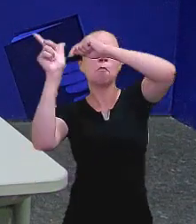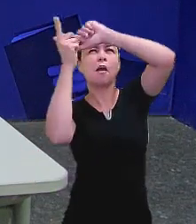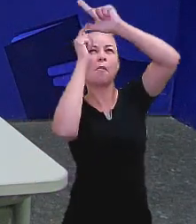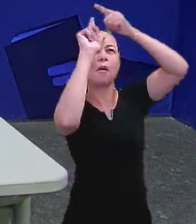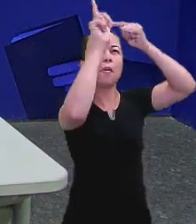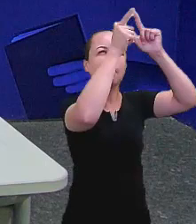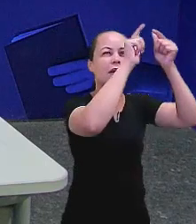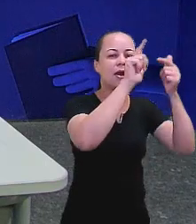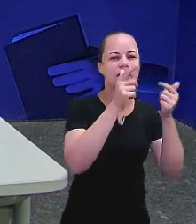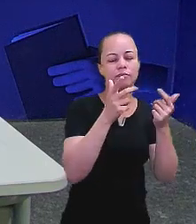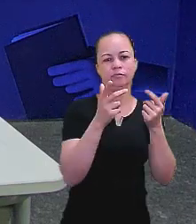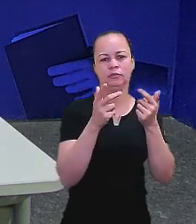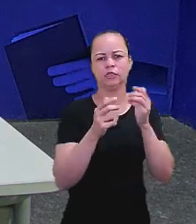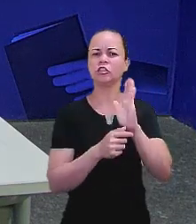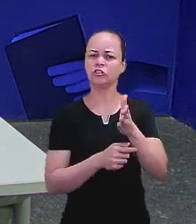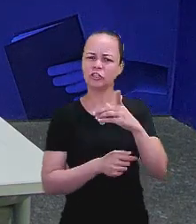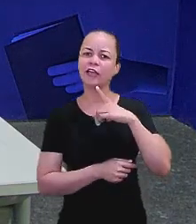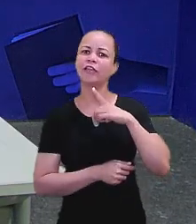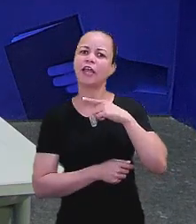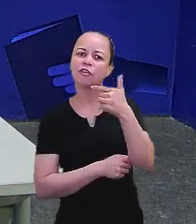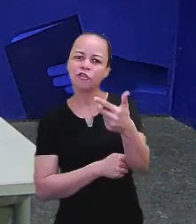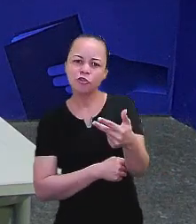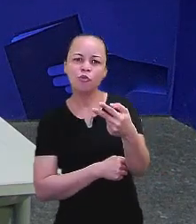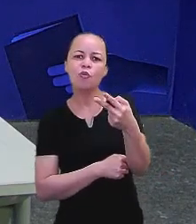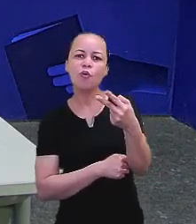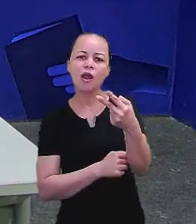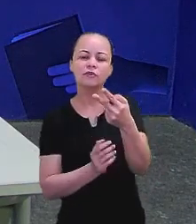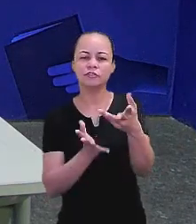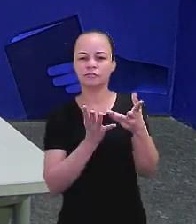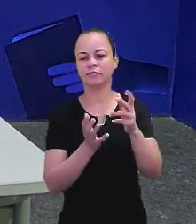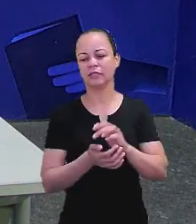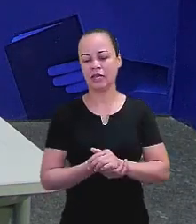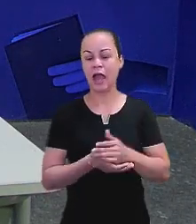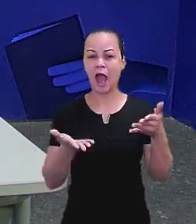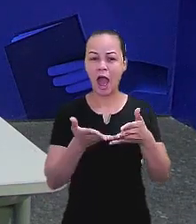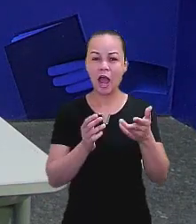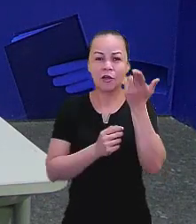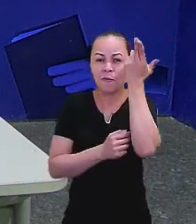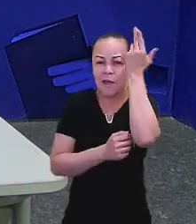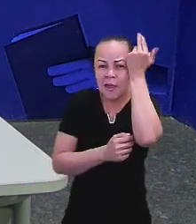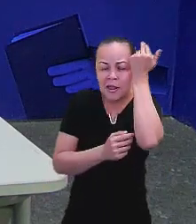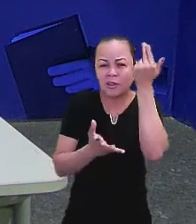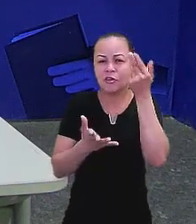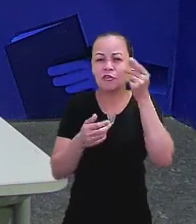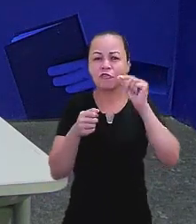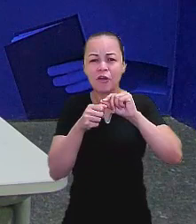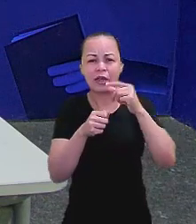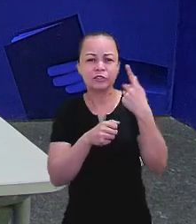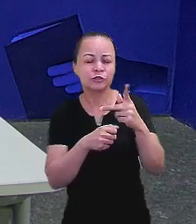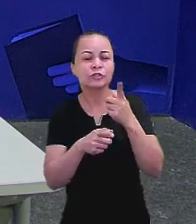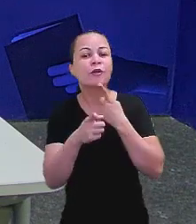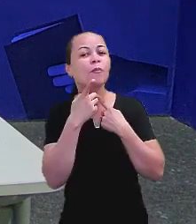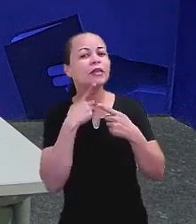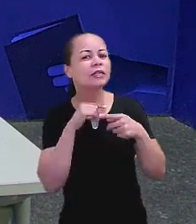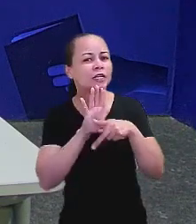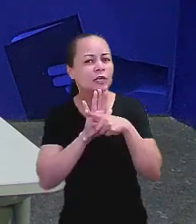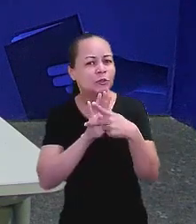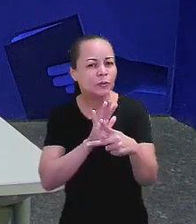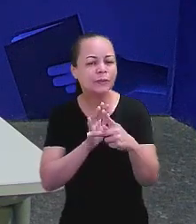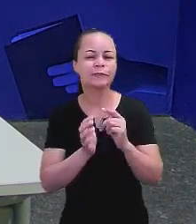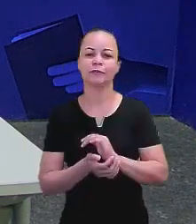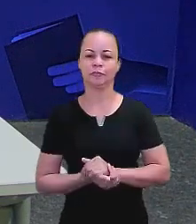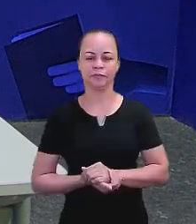céu. Já temos duas. Então agora vai, coelhinho, faz o seu pedido. E o